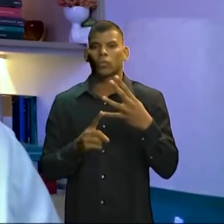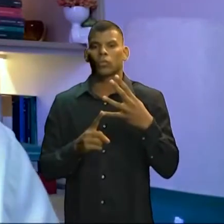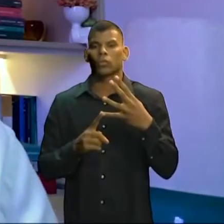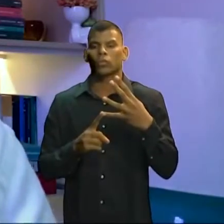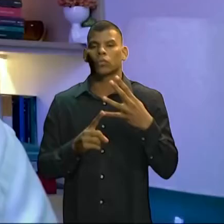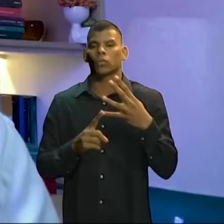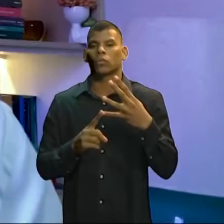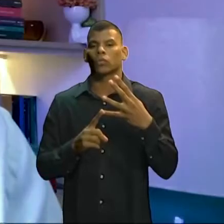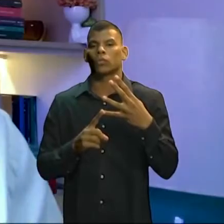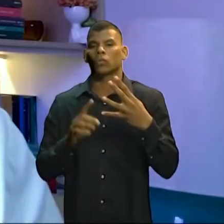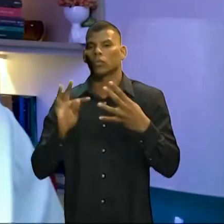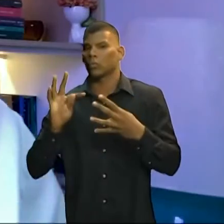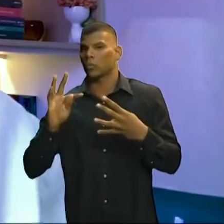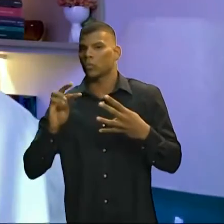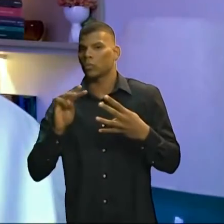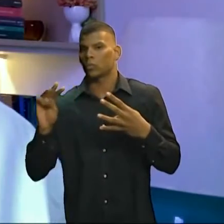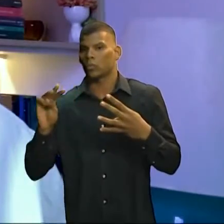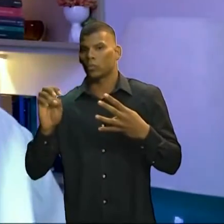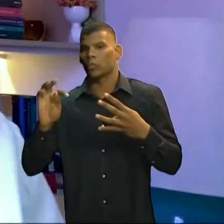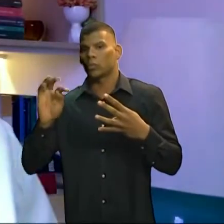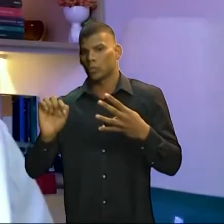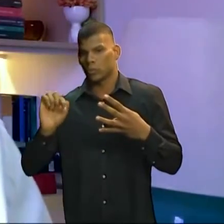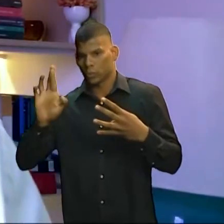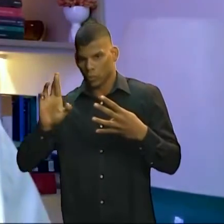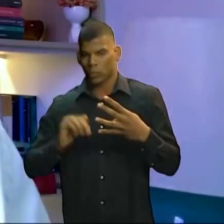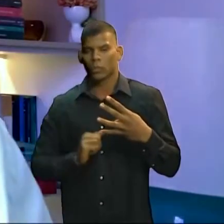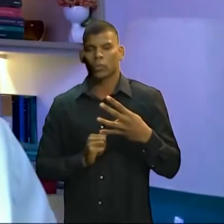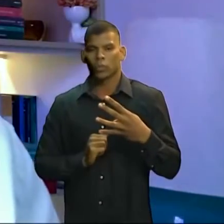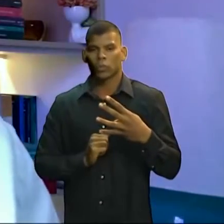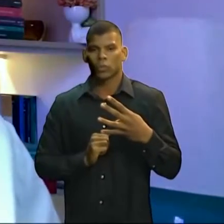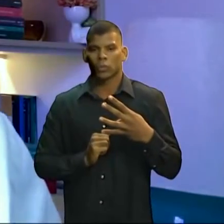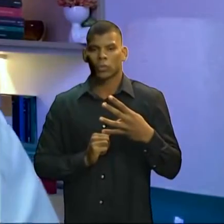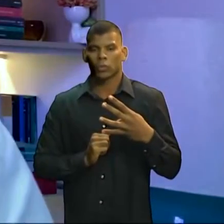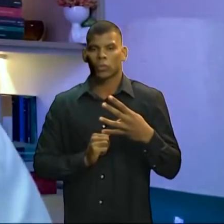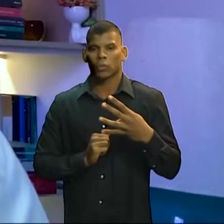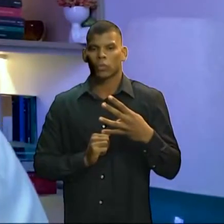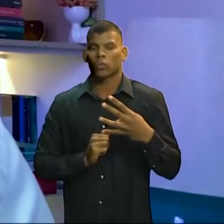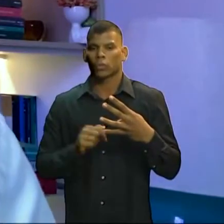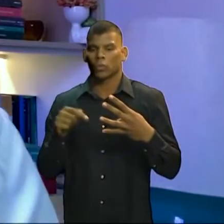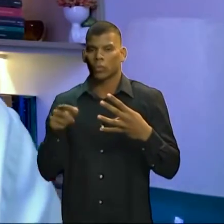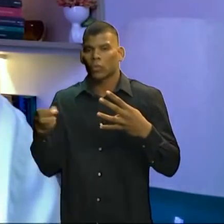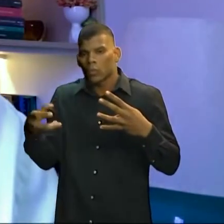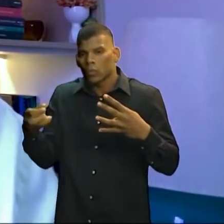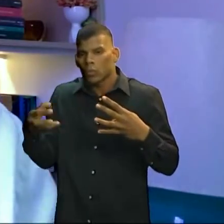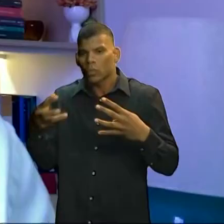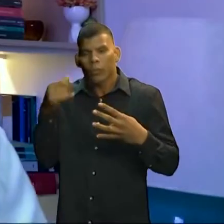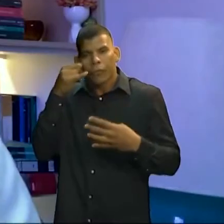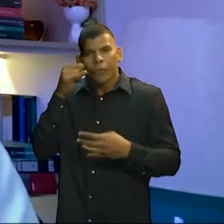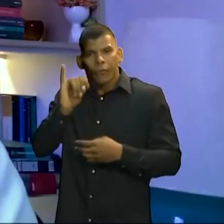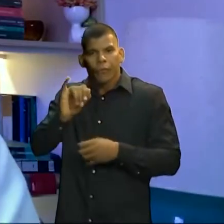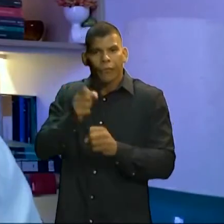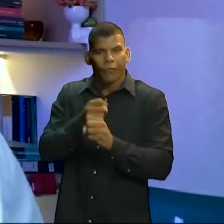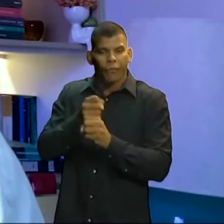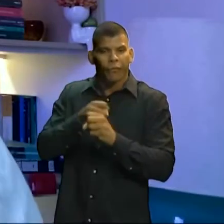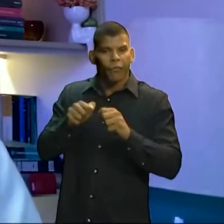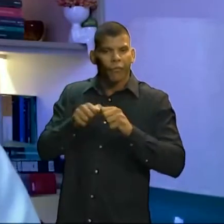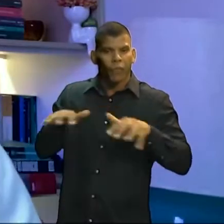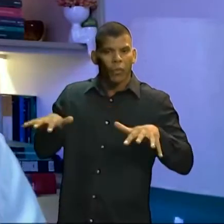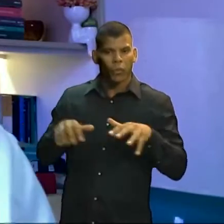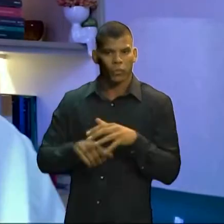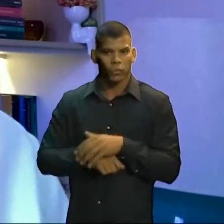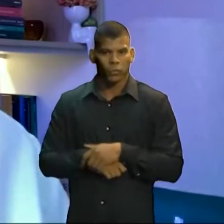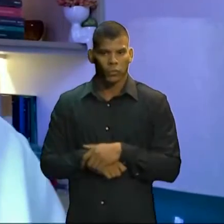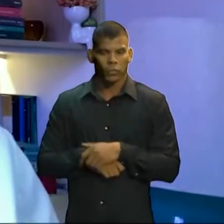o Twitter. Hoje mesmo o Twitter emitiu algumas duvidades para evitar o fake news, né? A vinculação das